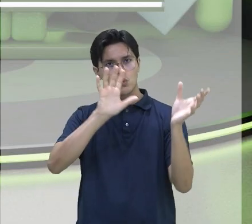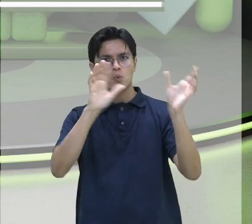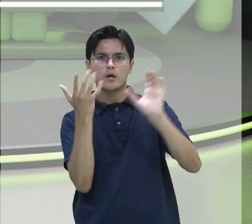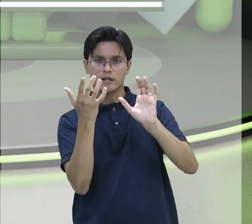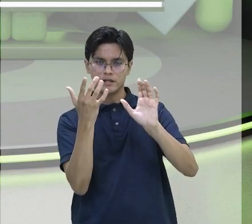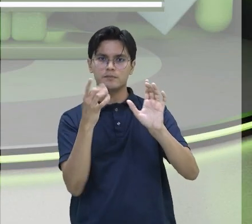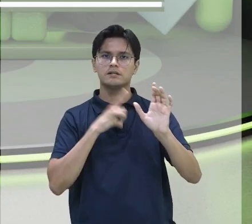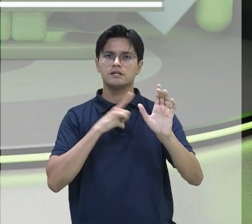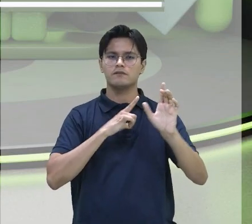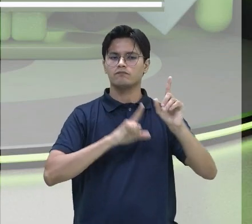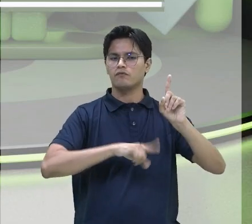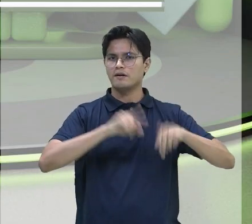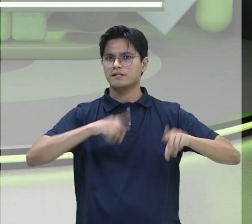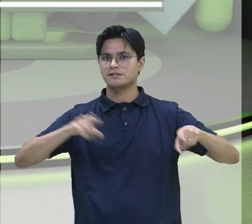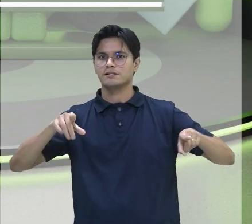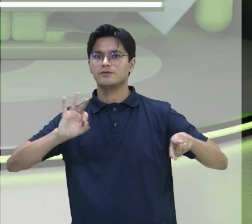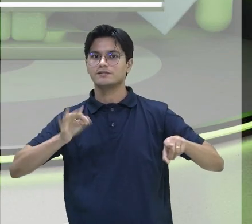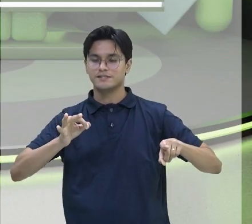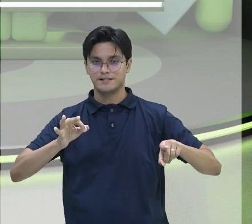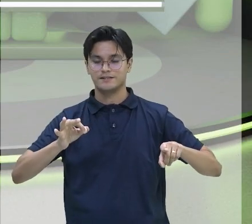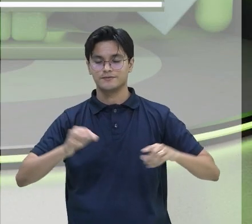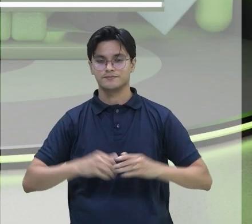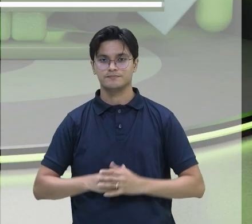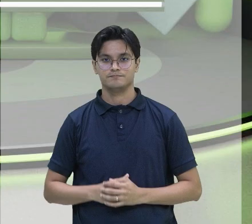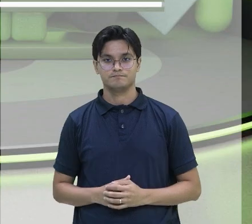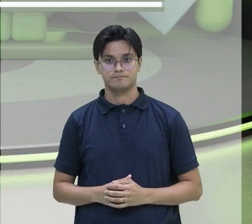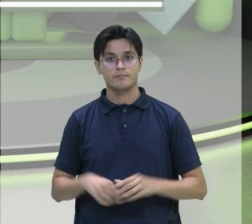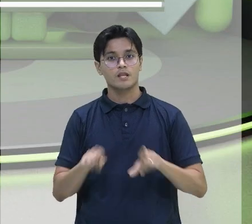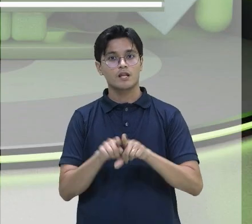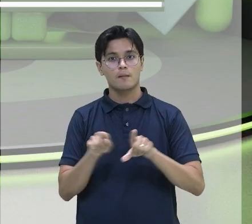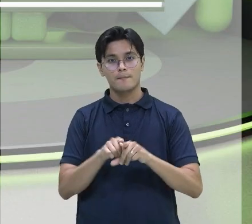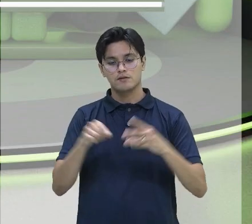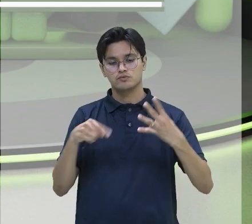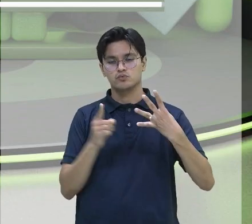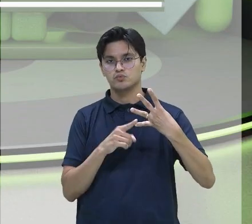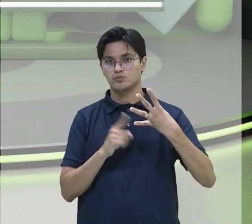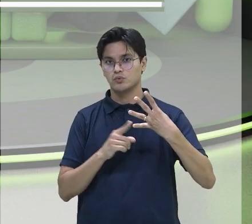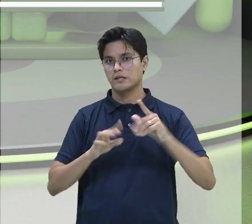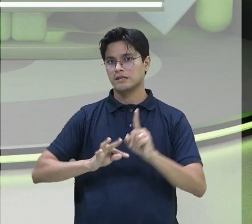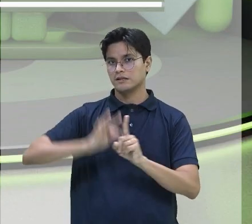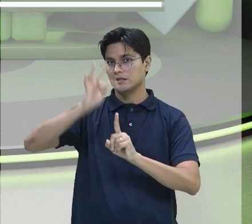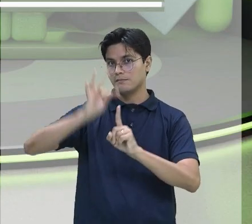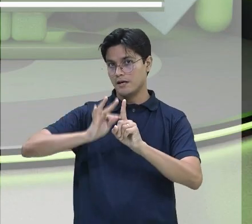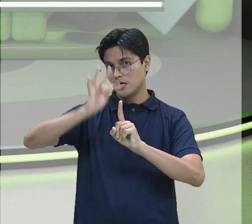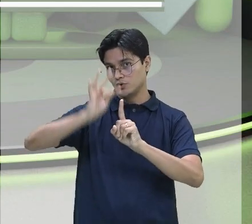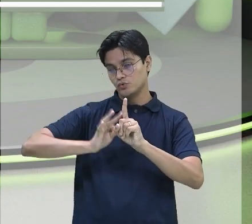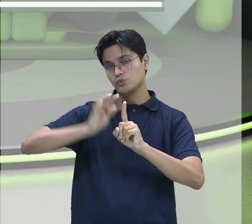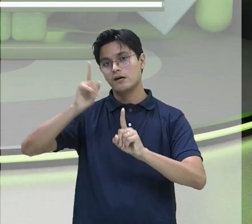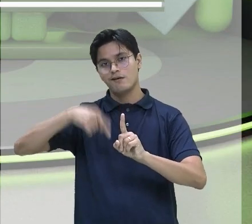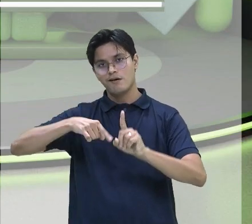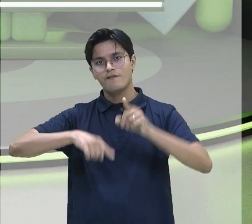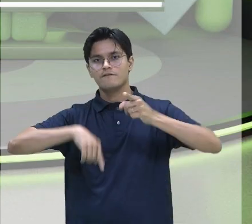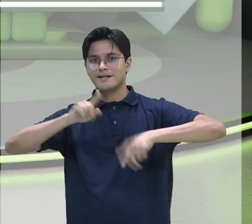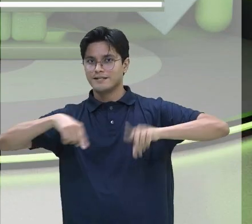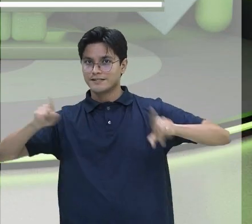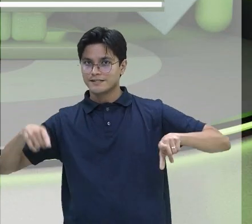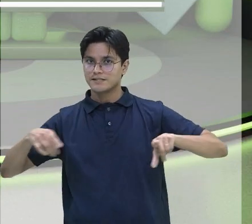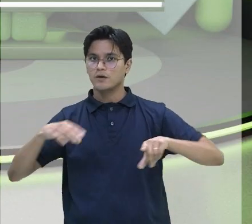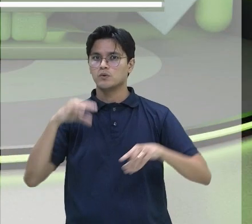variação teremos nesse clima, certo? E a temperatura é a variação, né, do calor e do